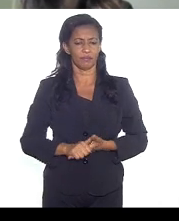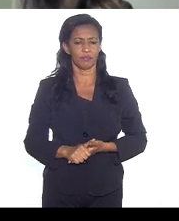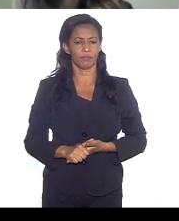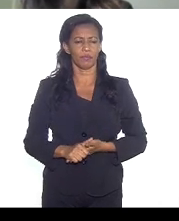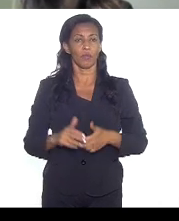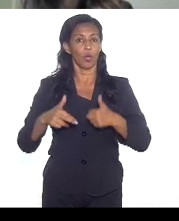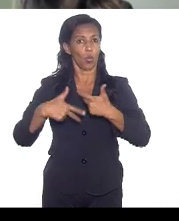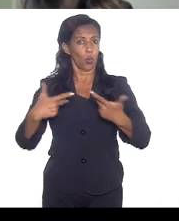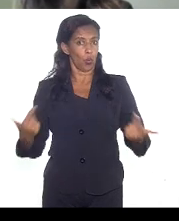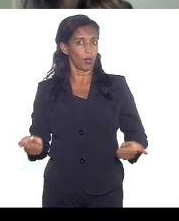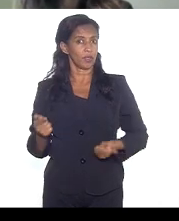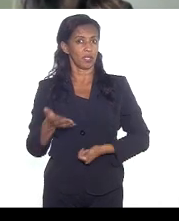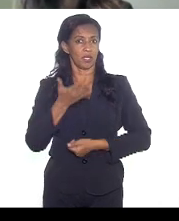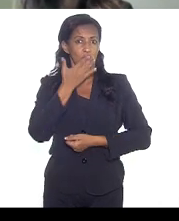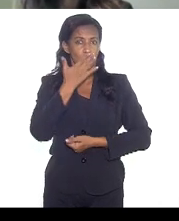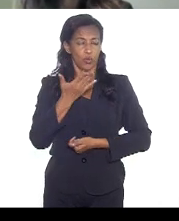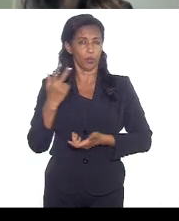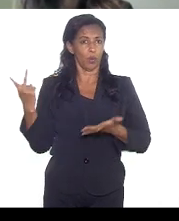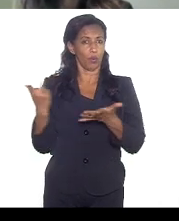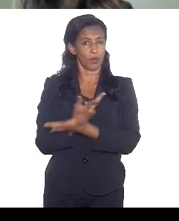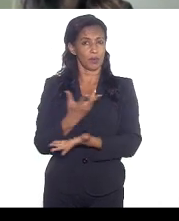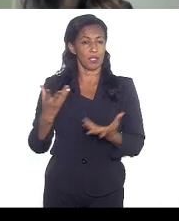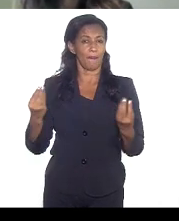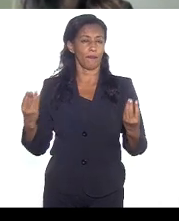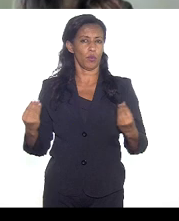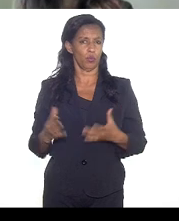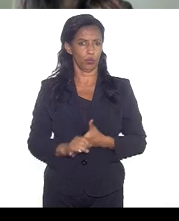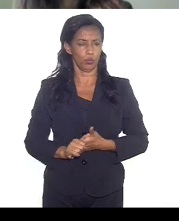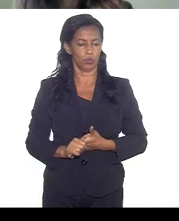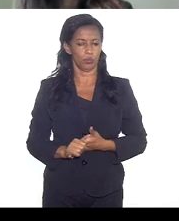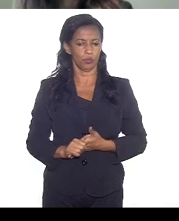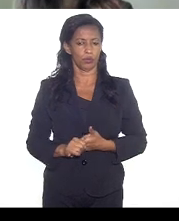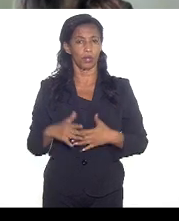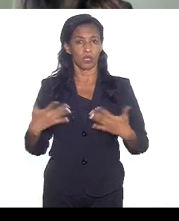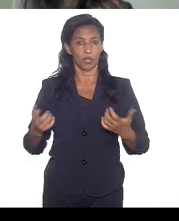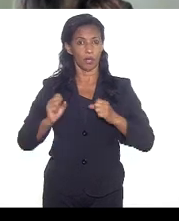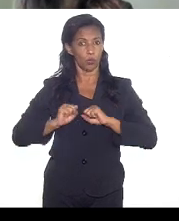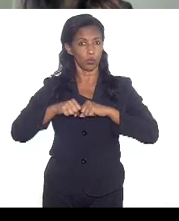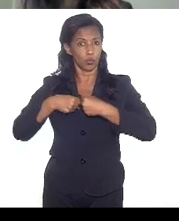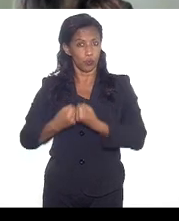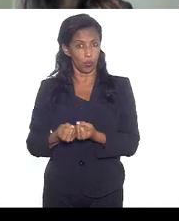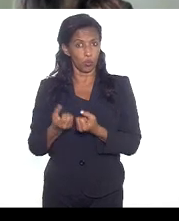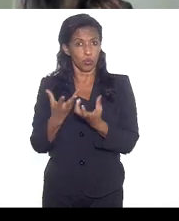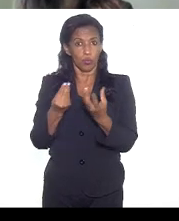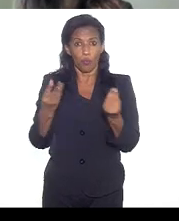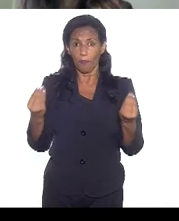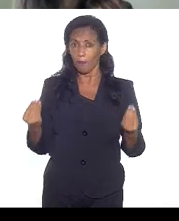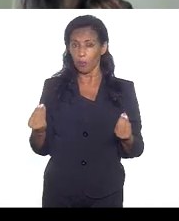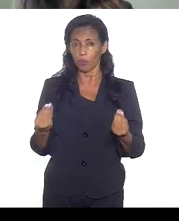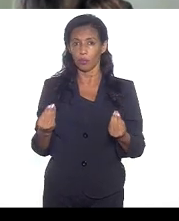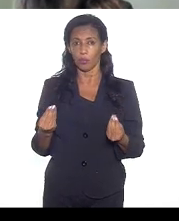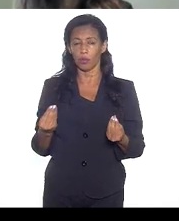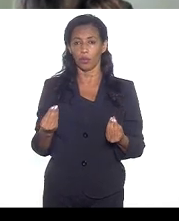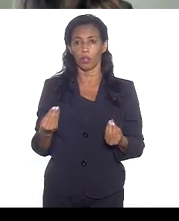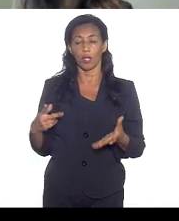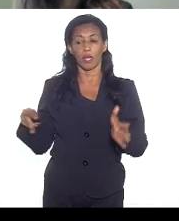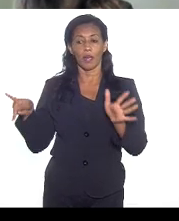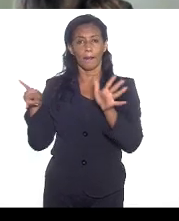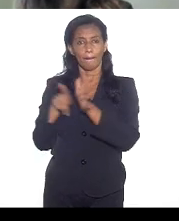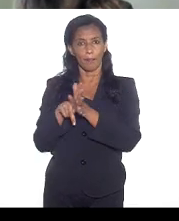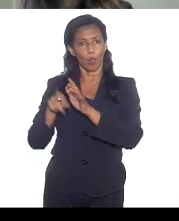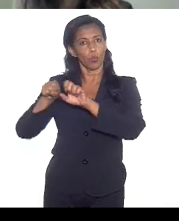Coisas desse tipo aconteciam muito. Né? Então, o esforço foi muito grande em prol de